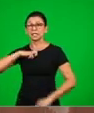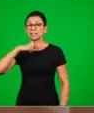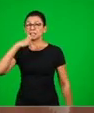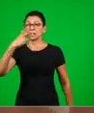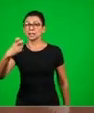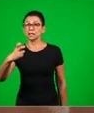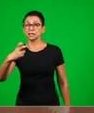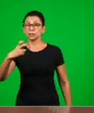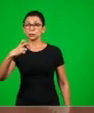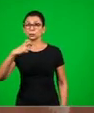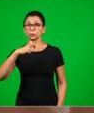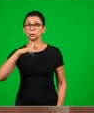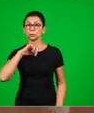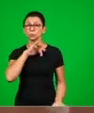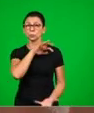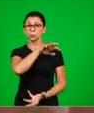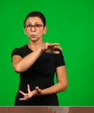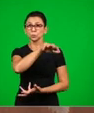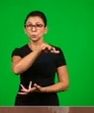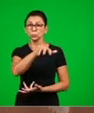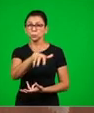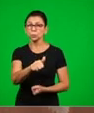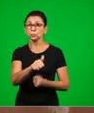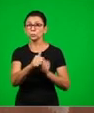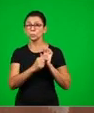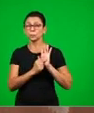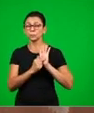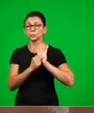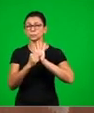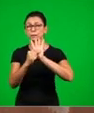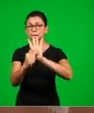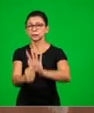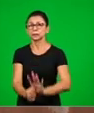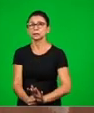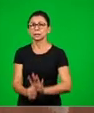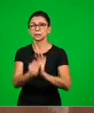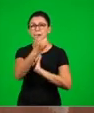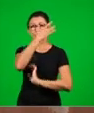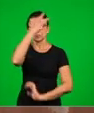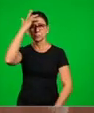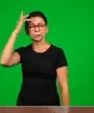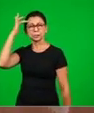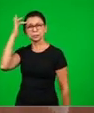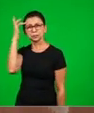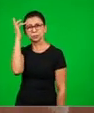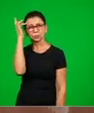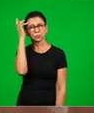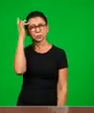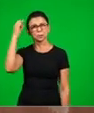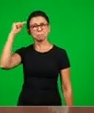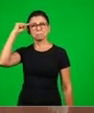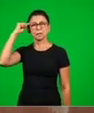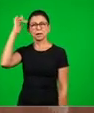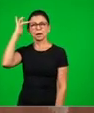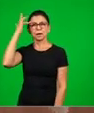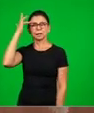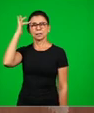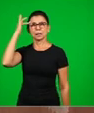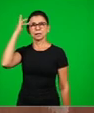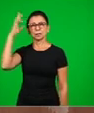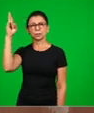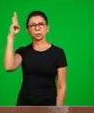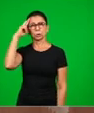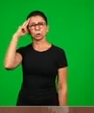depois, mostrando a situação do homem quando ele acha que ele é dono